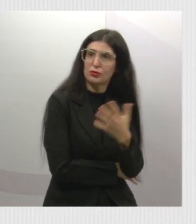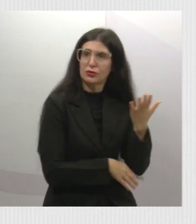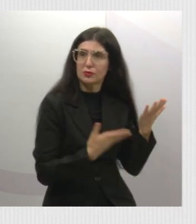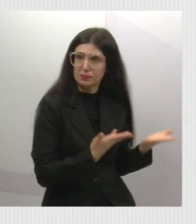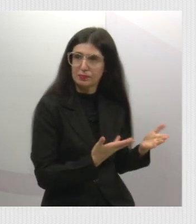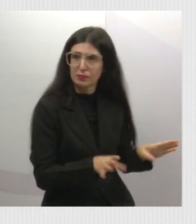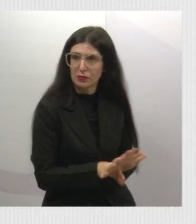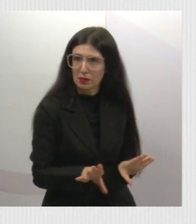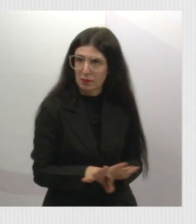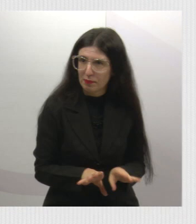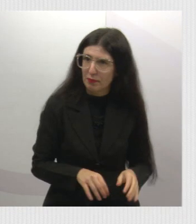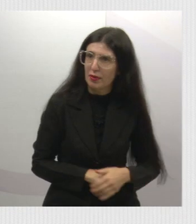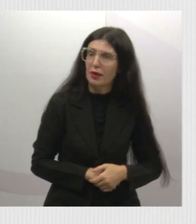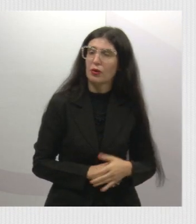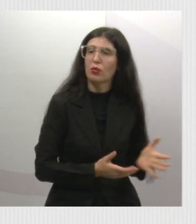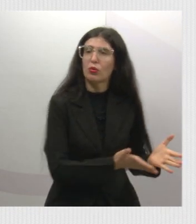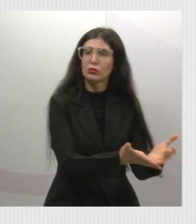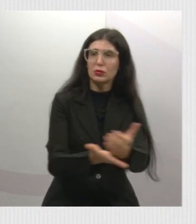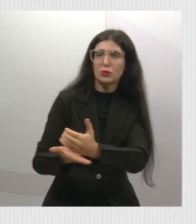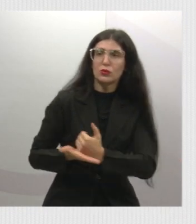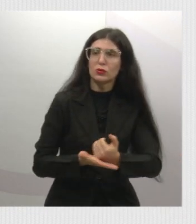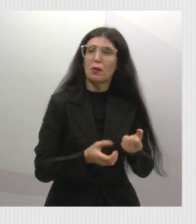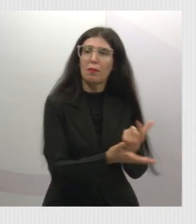previdência, que foi na ordem de